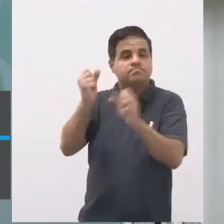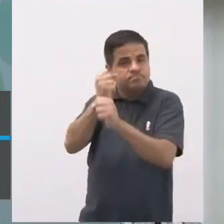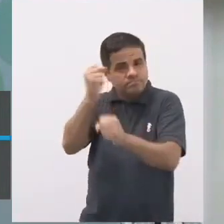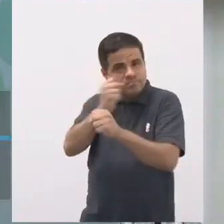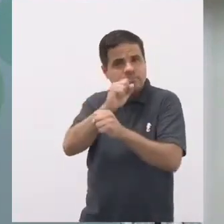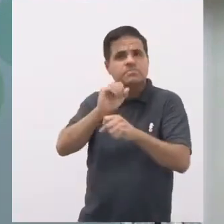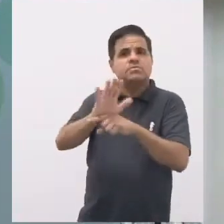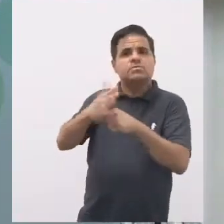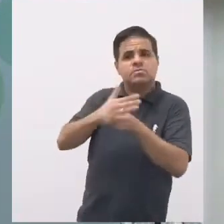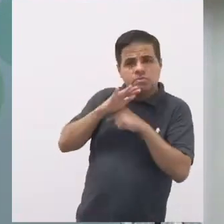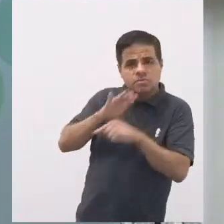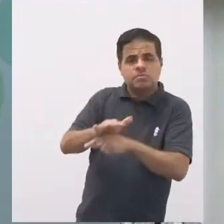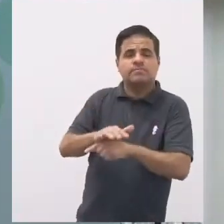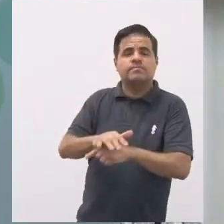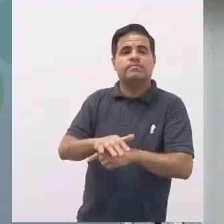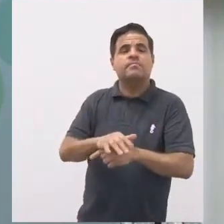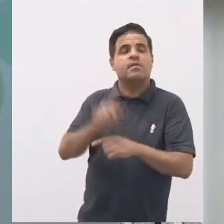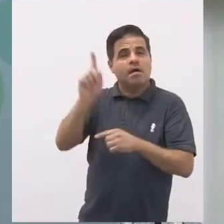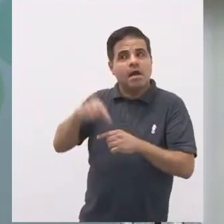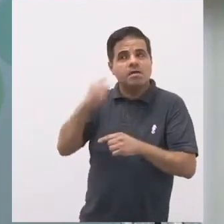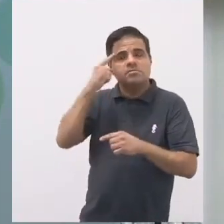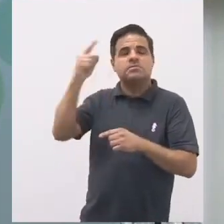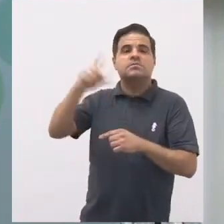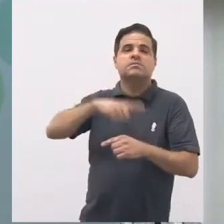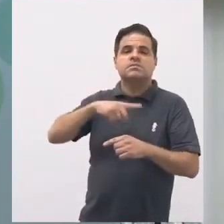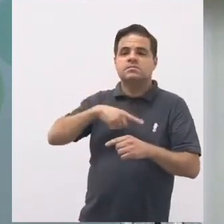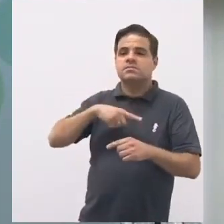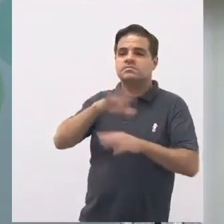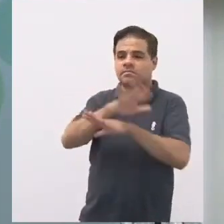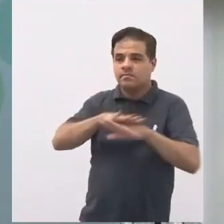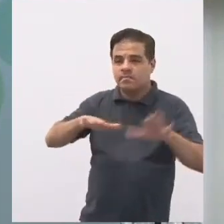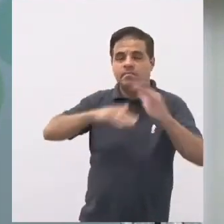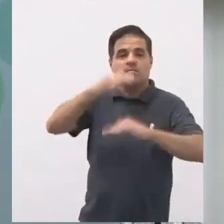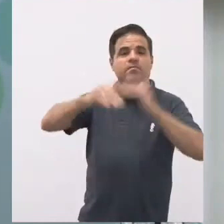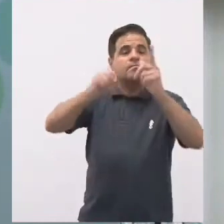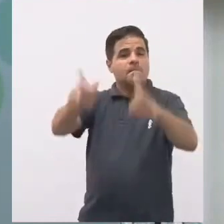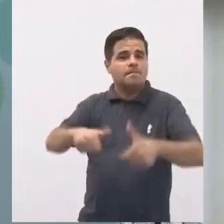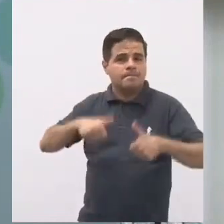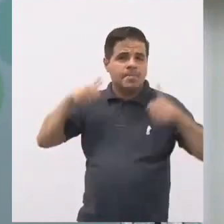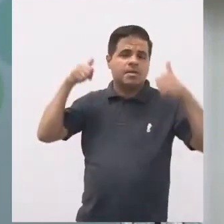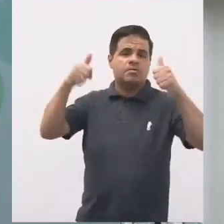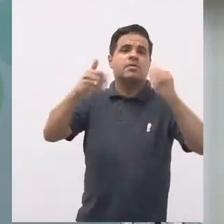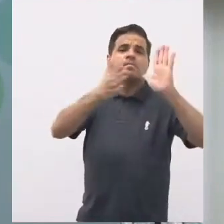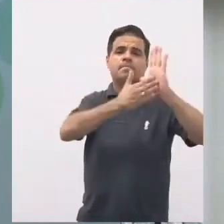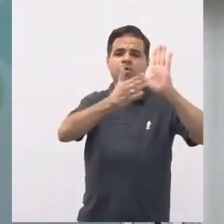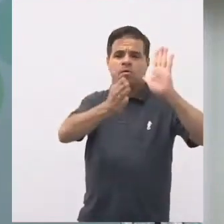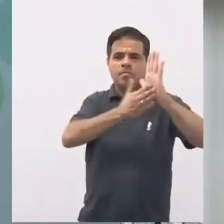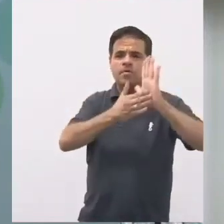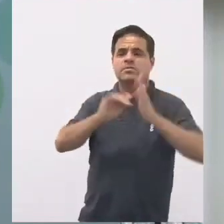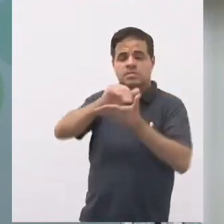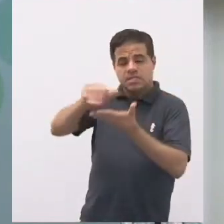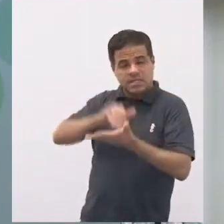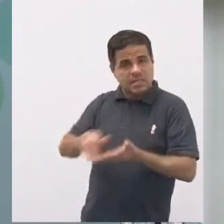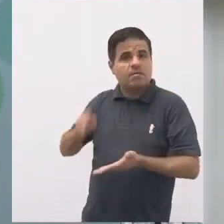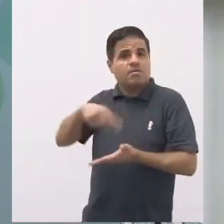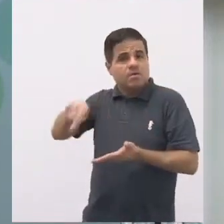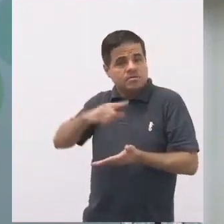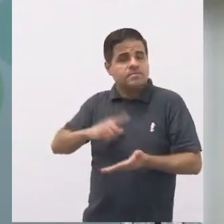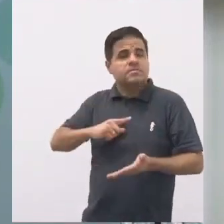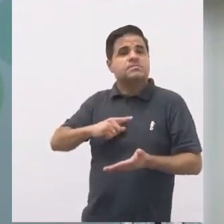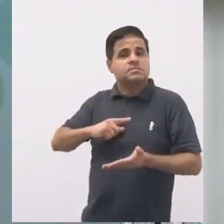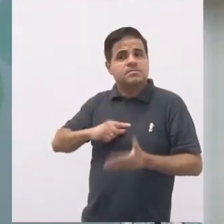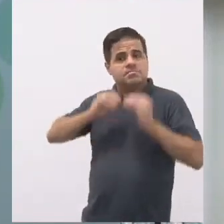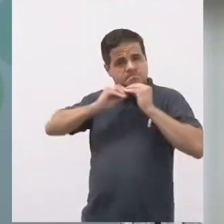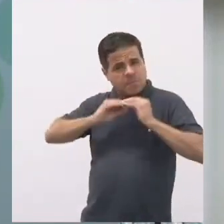construção colaborativa, a gente tem aí, além desses processos de melhoria propostos pela Secretaria, nós também temos